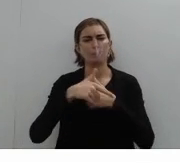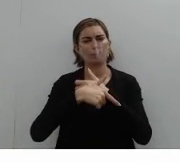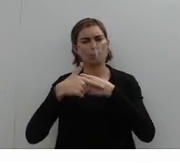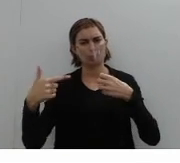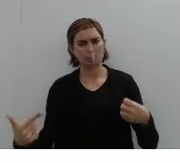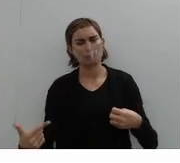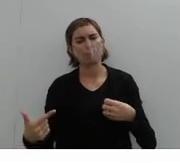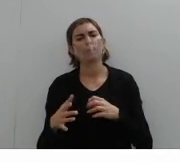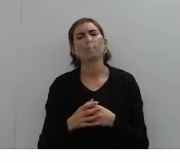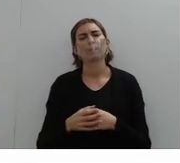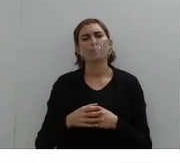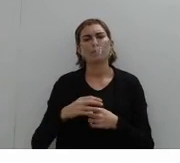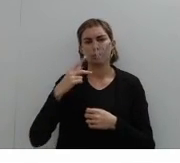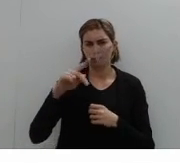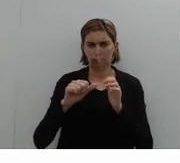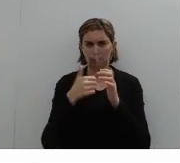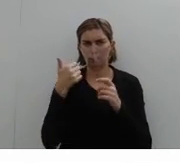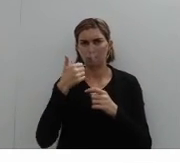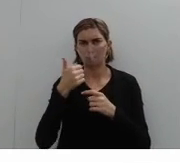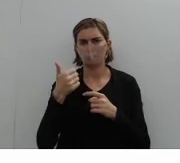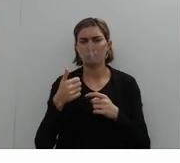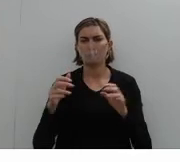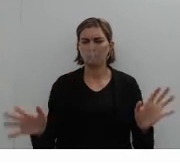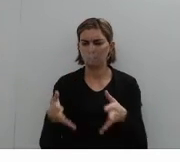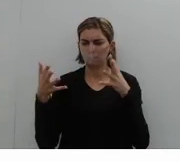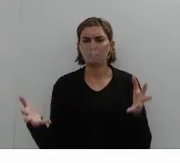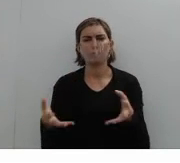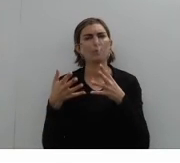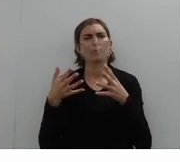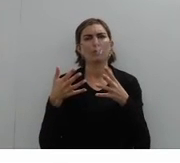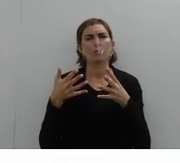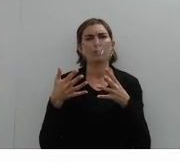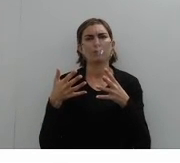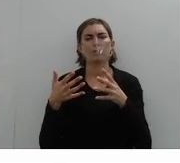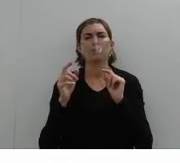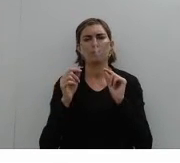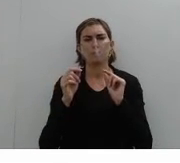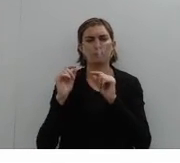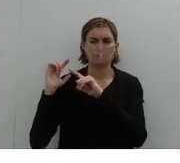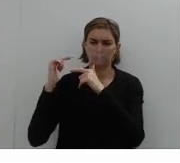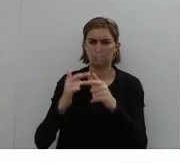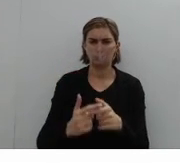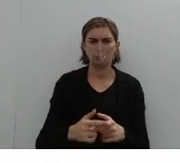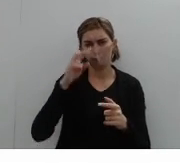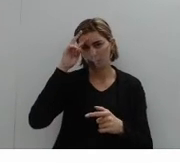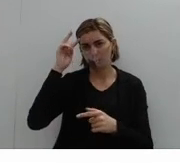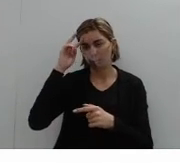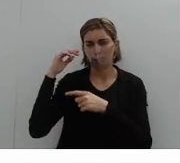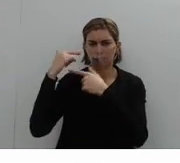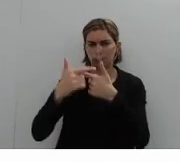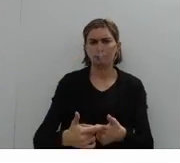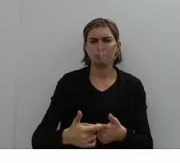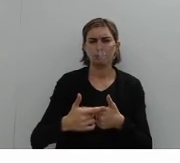Moral. Primeiro ponto, o que é que Nietzsche faz? Ele promove uma retomada histórica